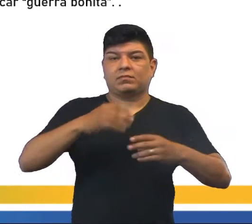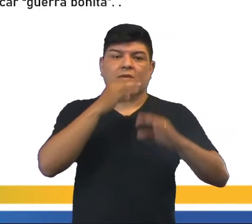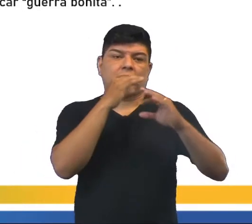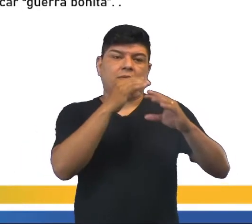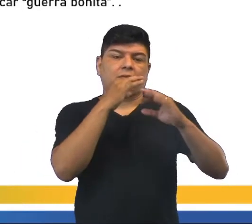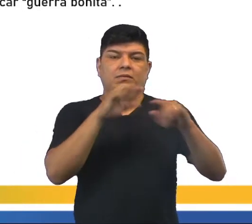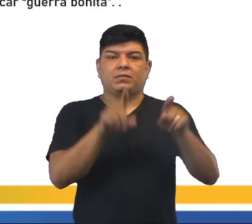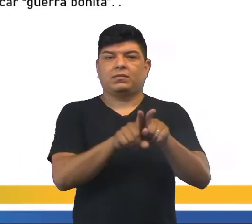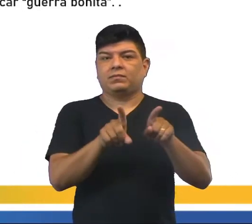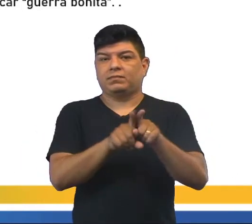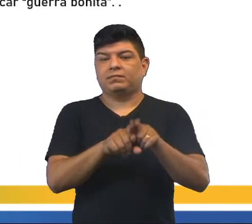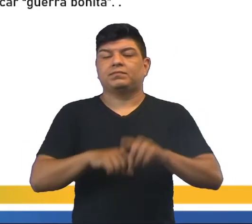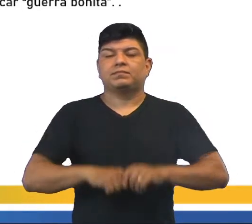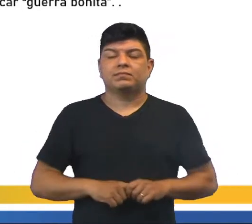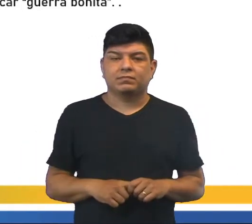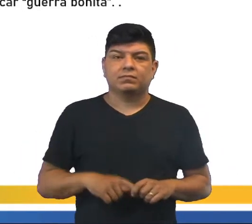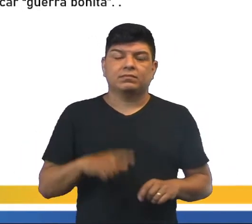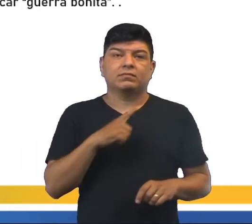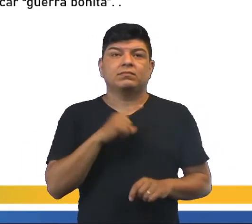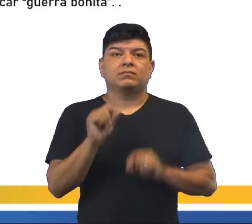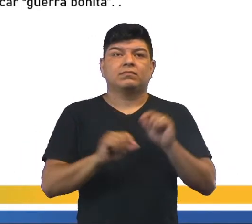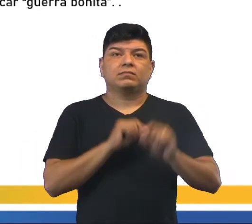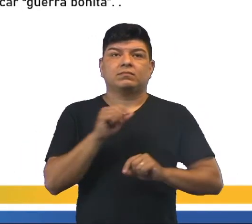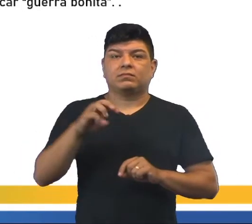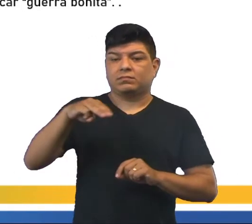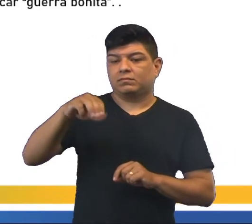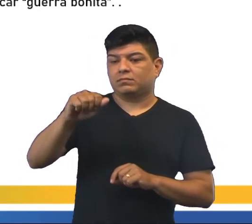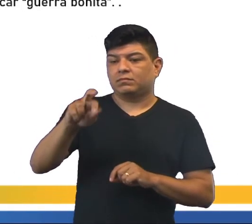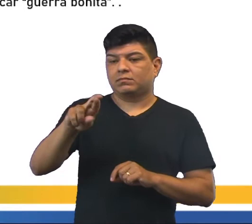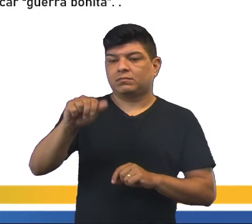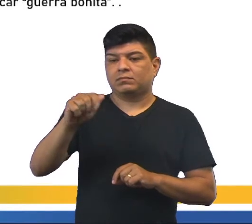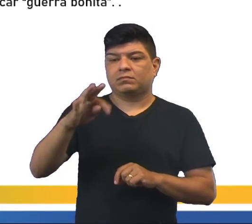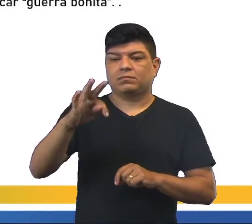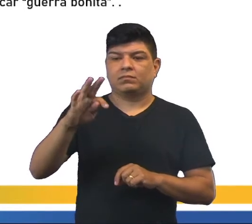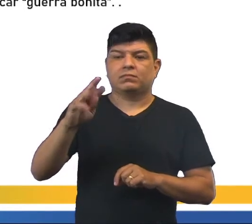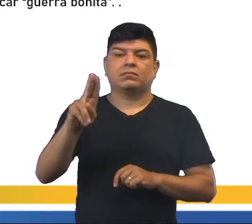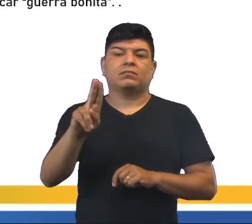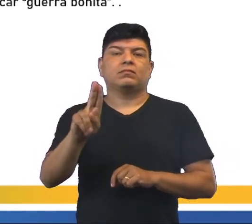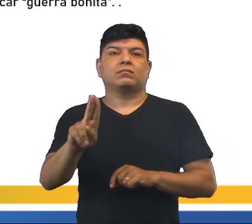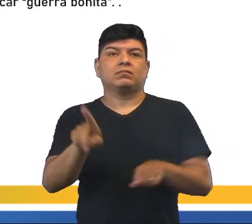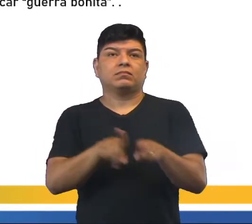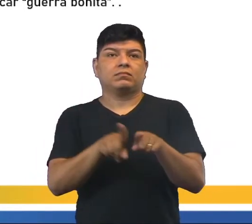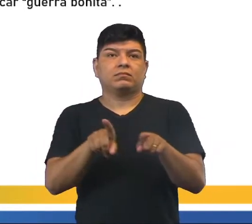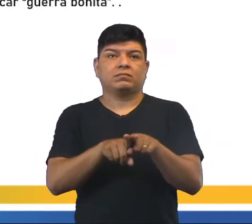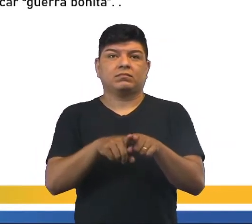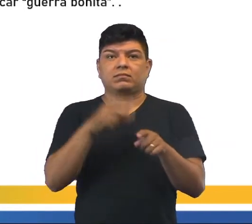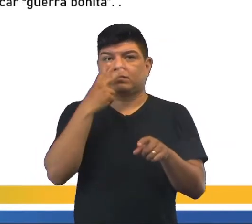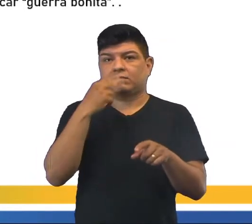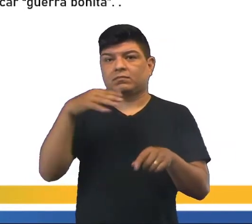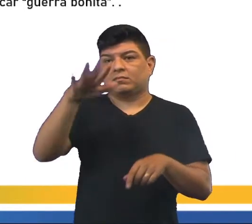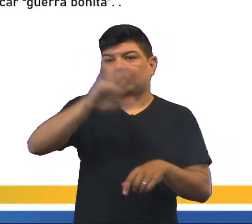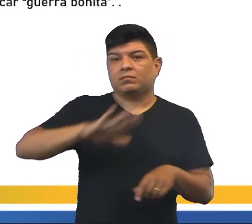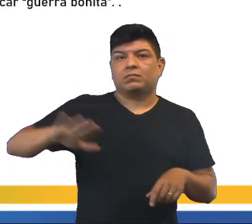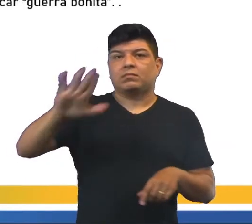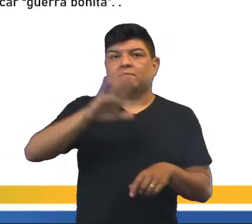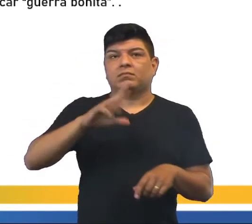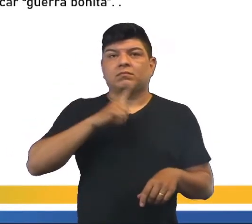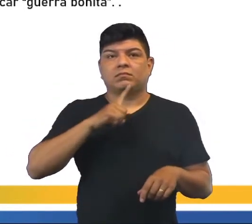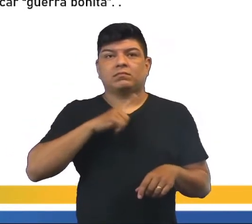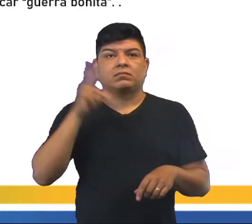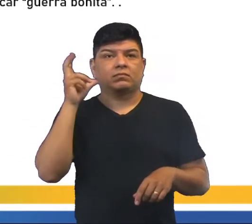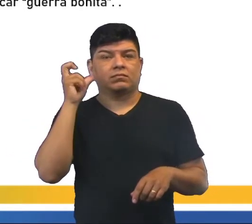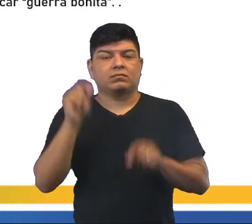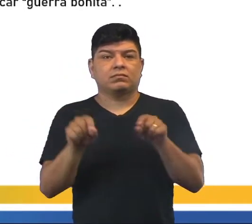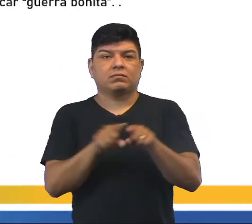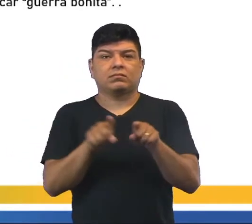e percussão. E nós temos também o maracatu de baque virado, conhecido como maracatu nação. Tem só a percussão